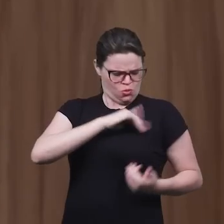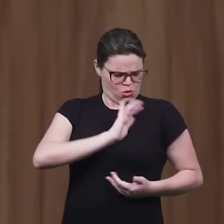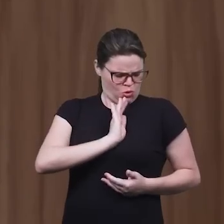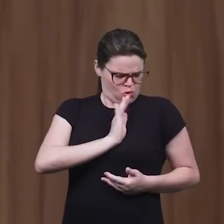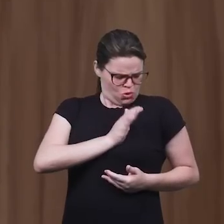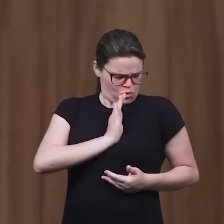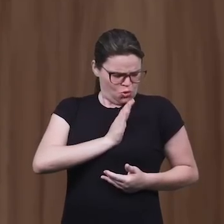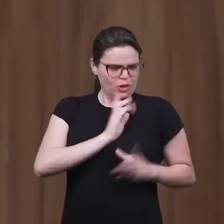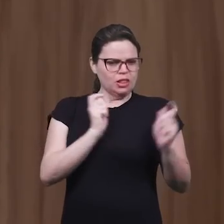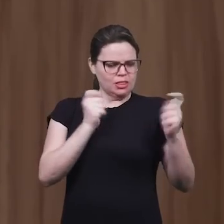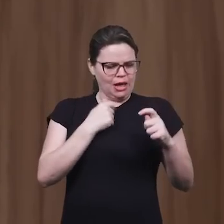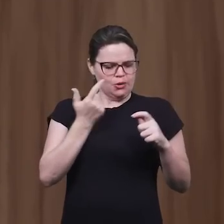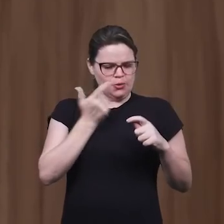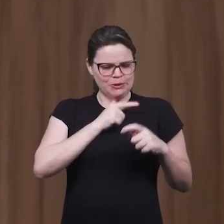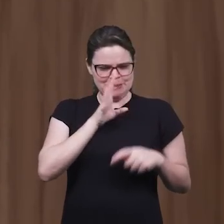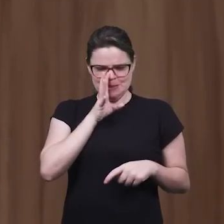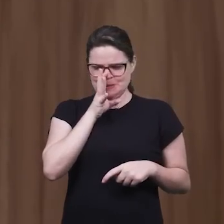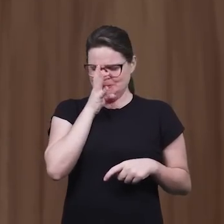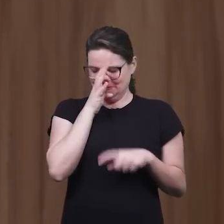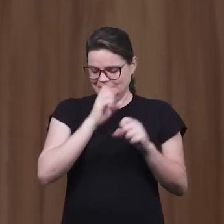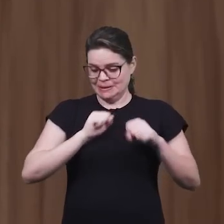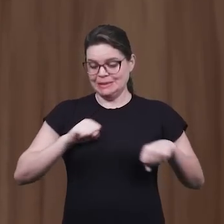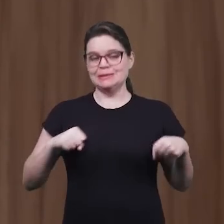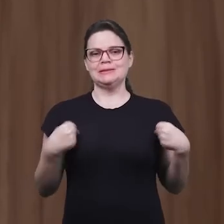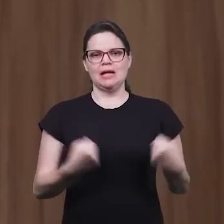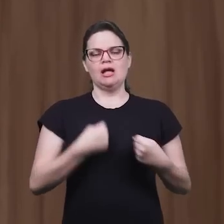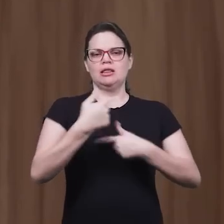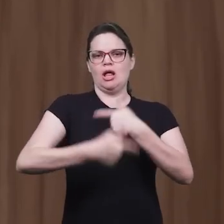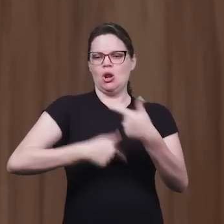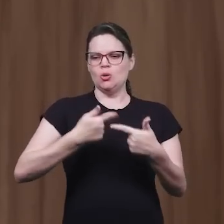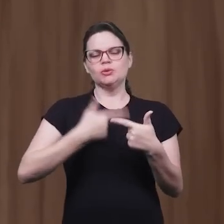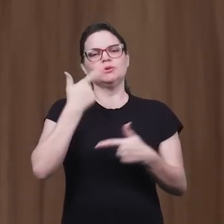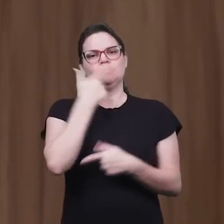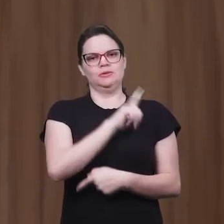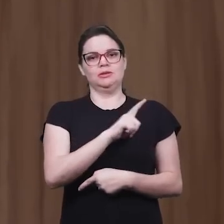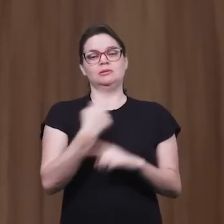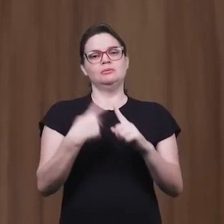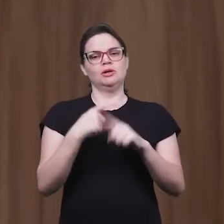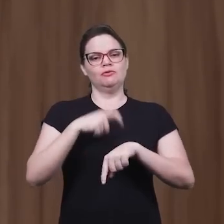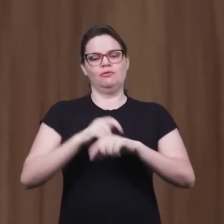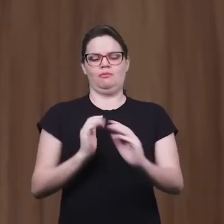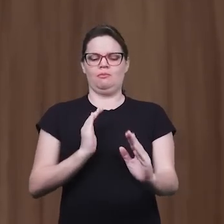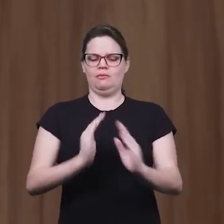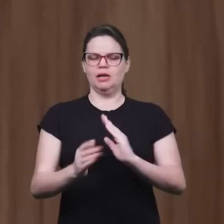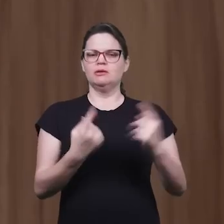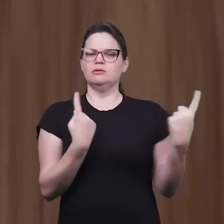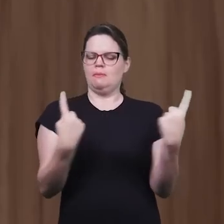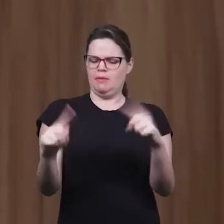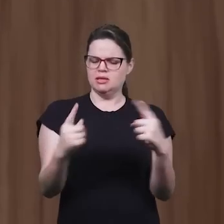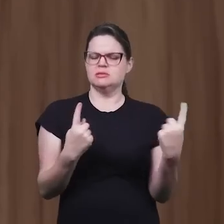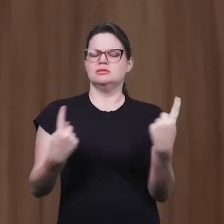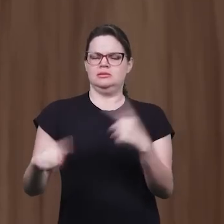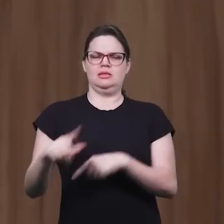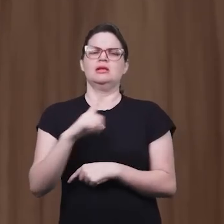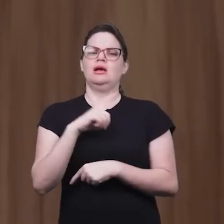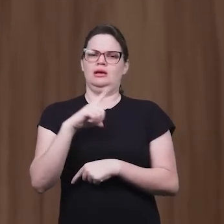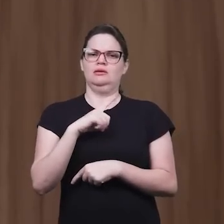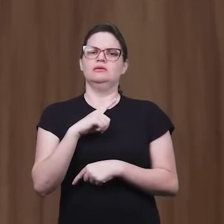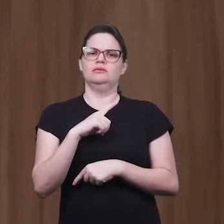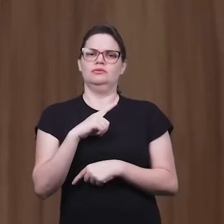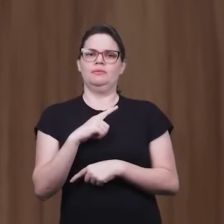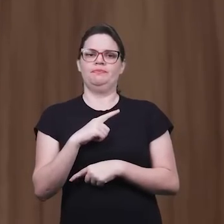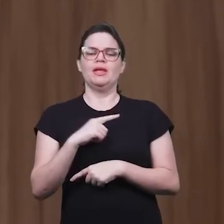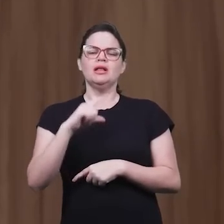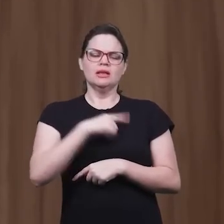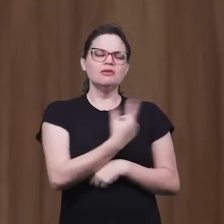grandes adversidades. Né? Foi um momento das grandes perseguições, porque ocorreram outras, mas